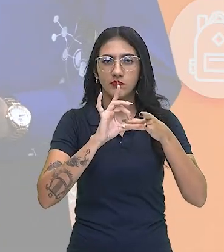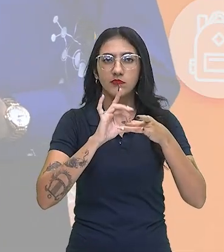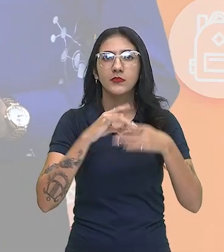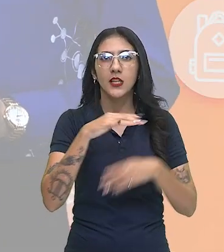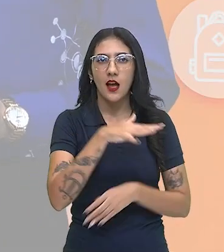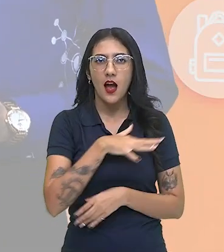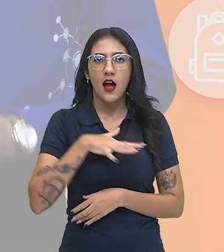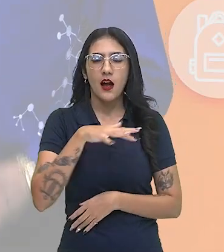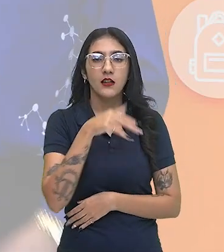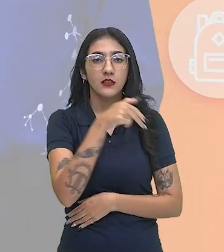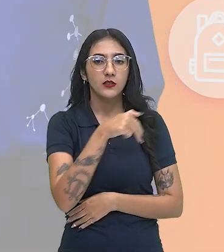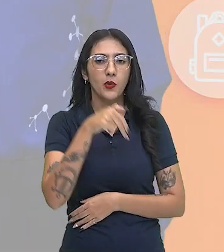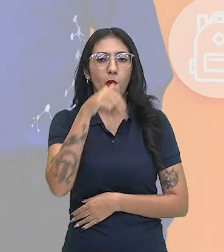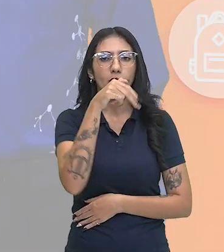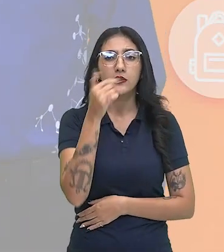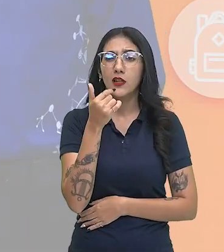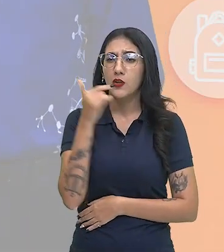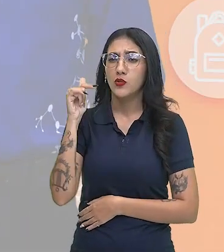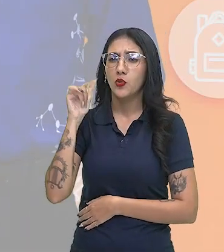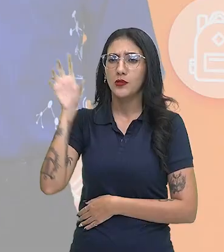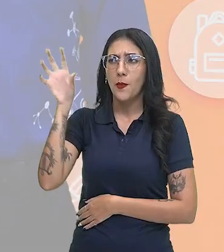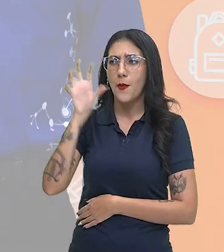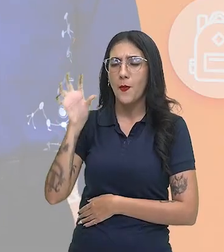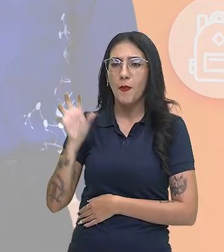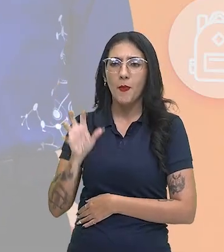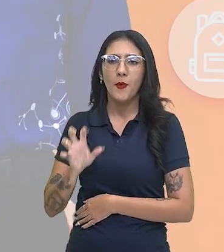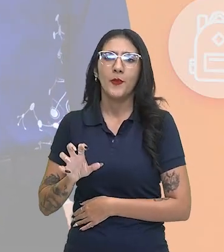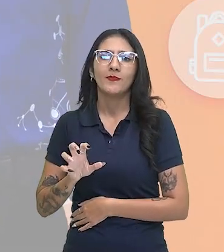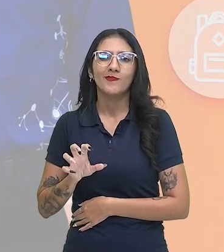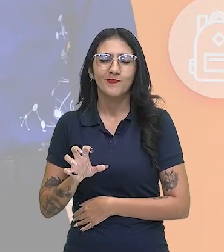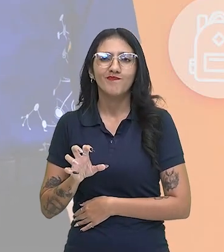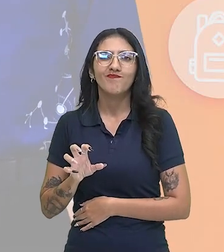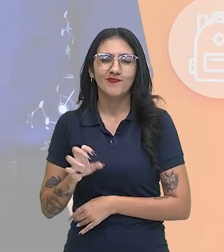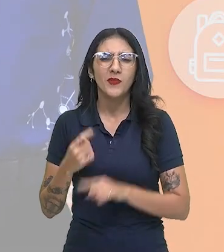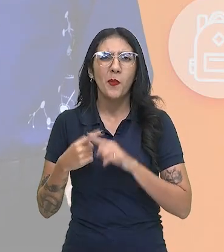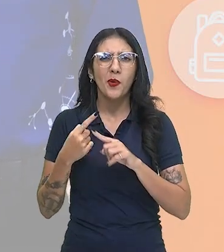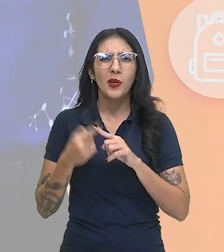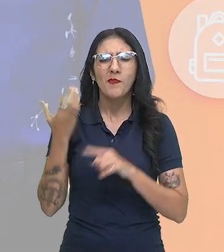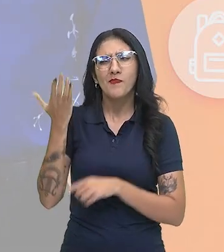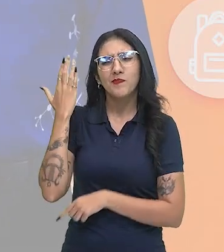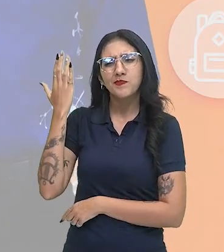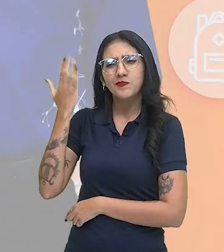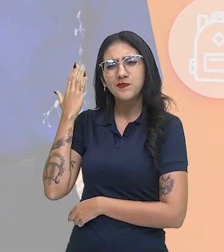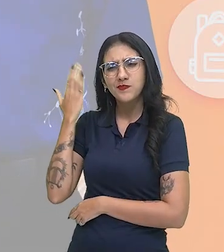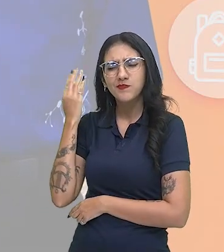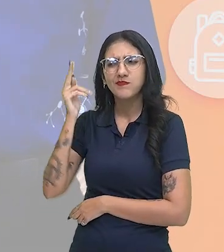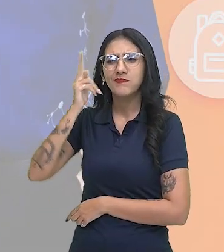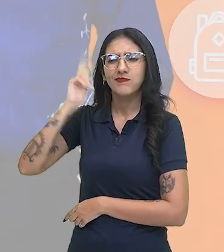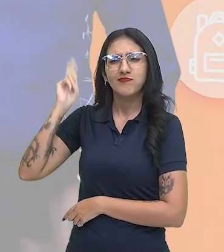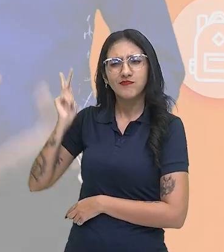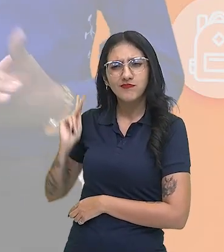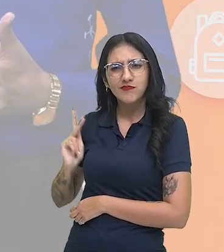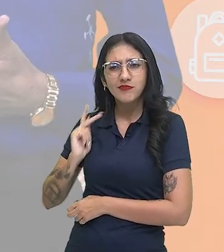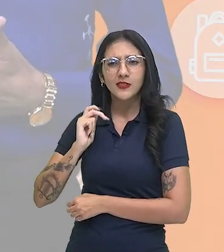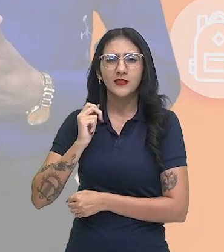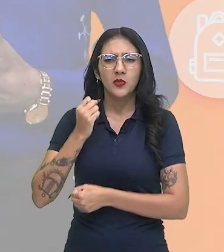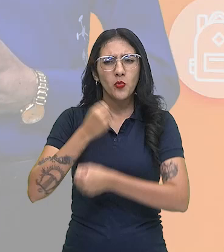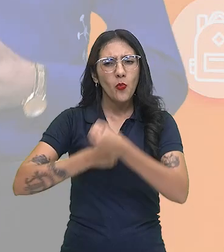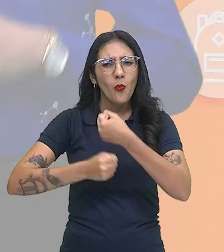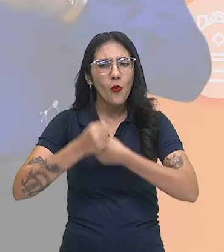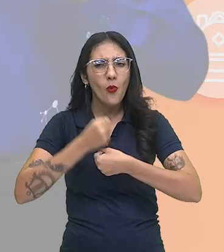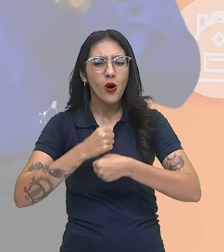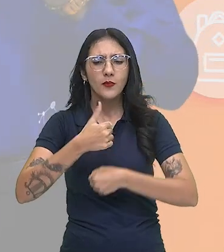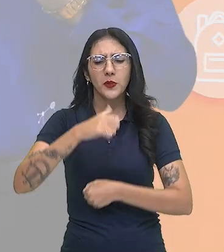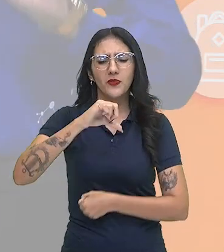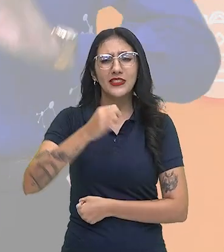do país. Isso mesmo, porque naquele momento, naquela época, lá em